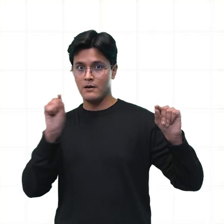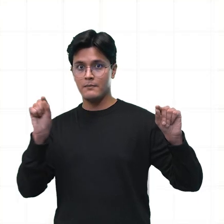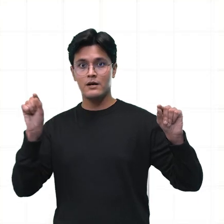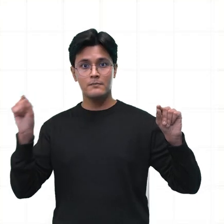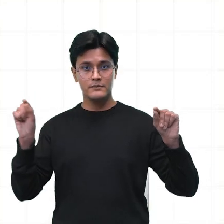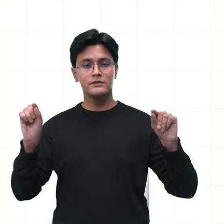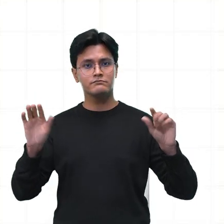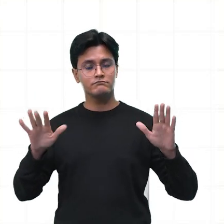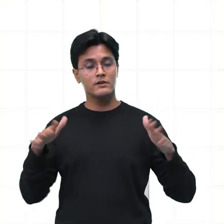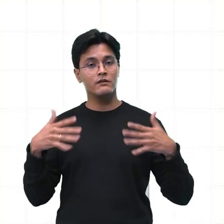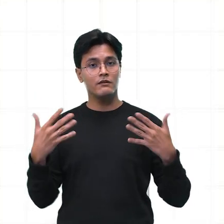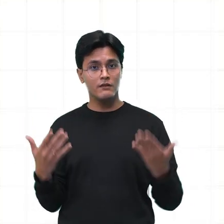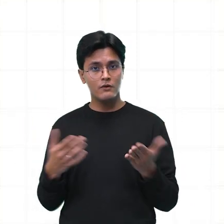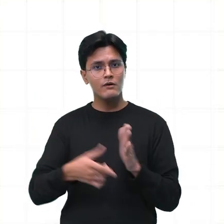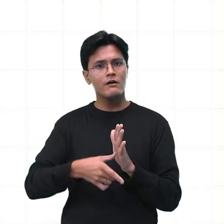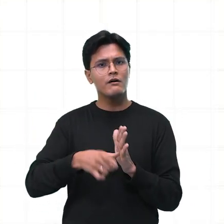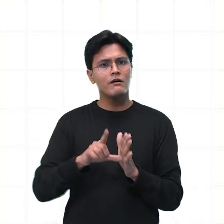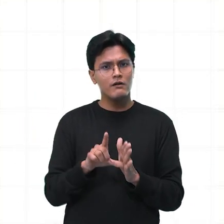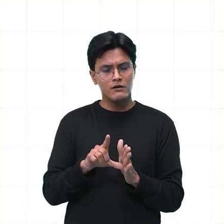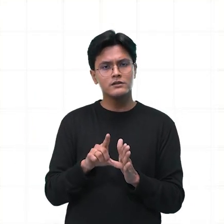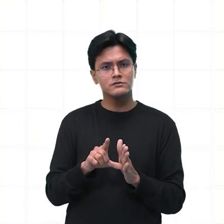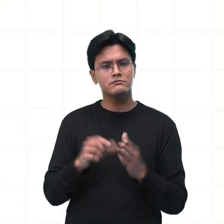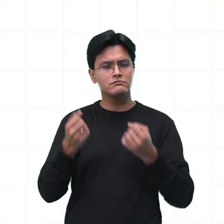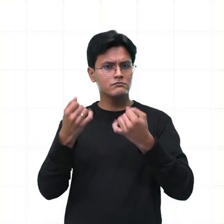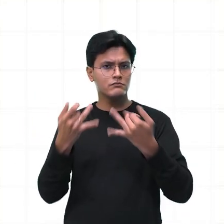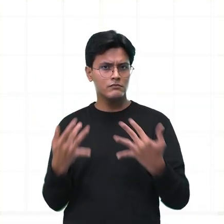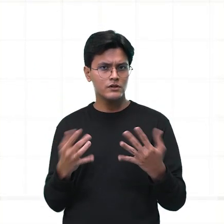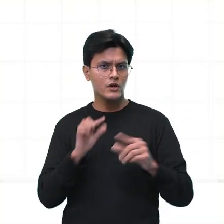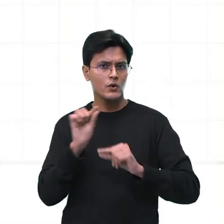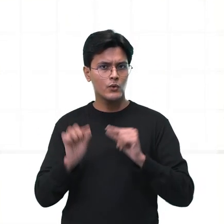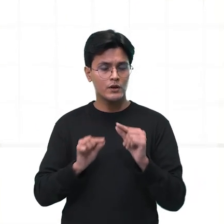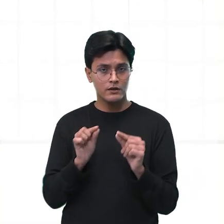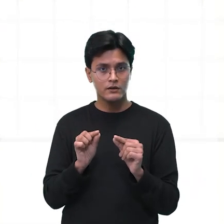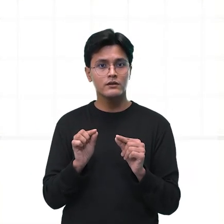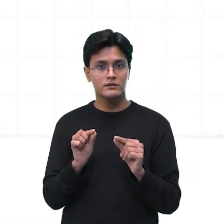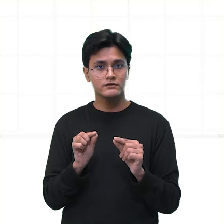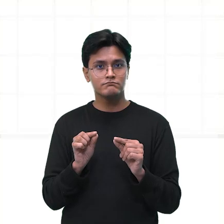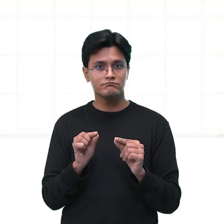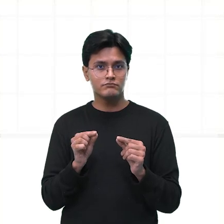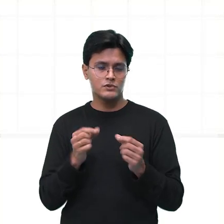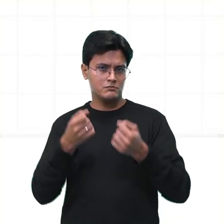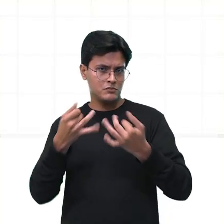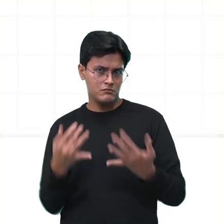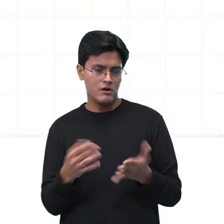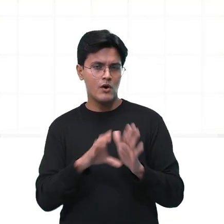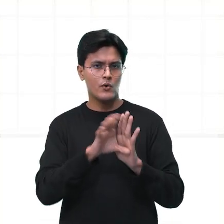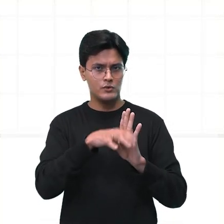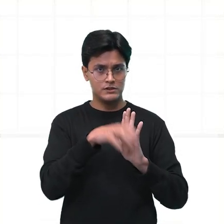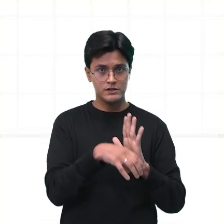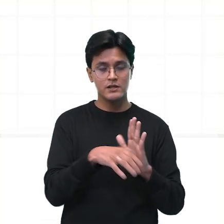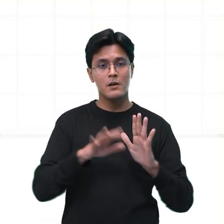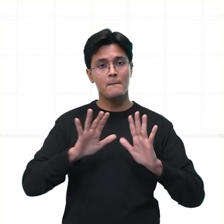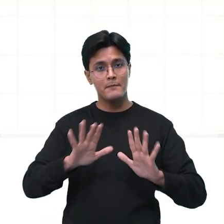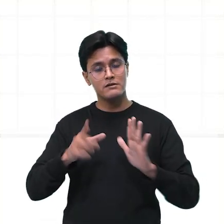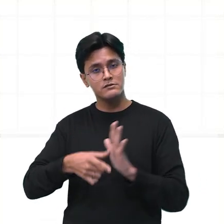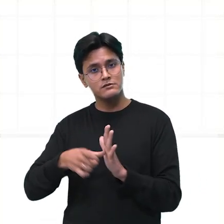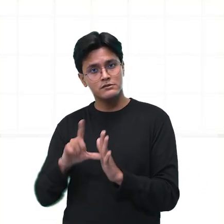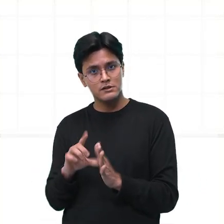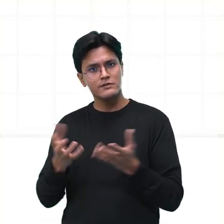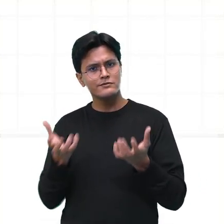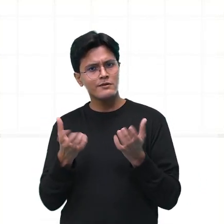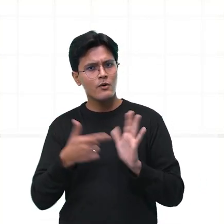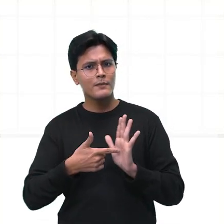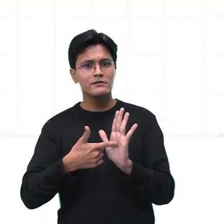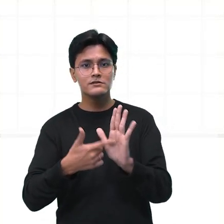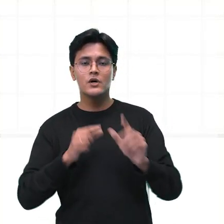vir para esse conceito aqui do número inteiro propriamente dito eu quero logo apresentar para vocês